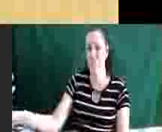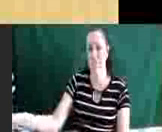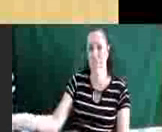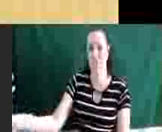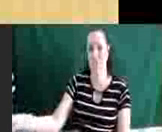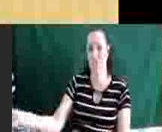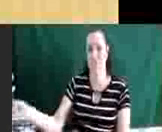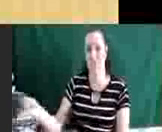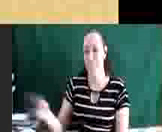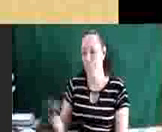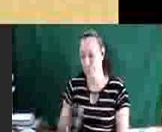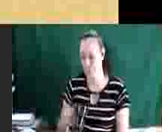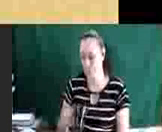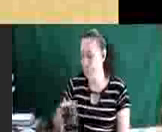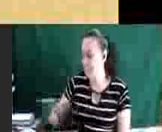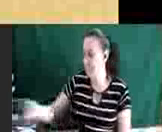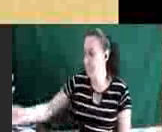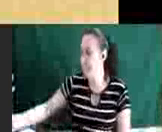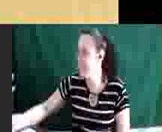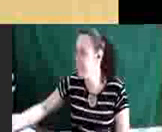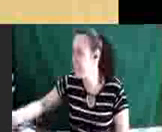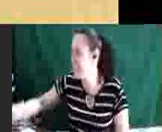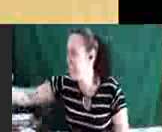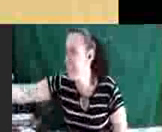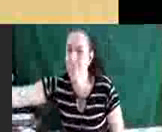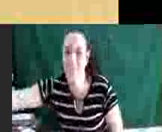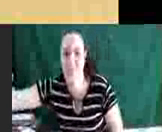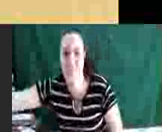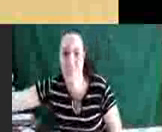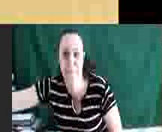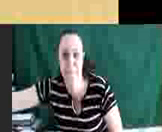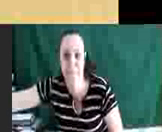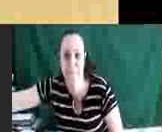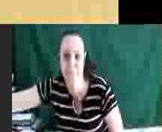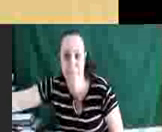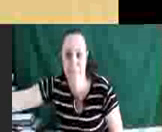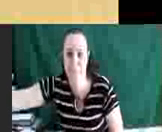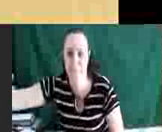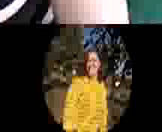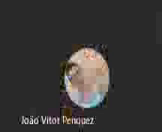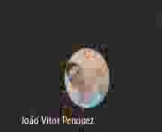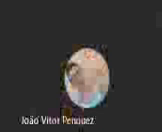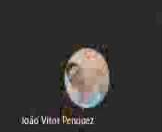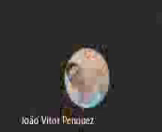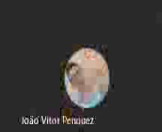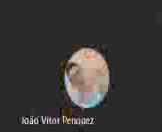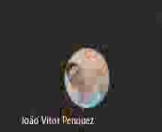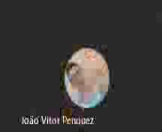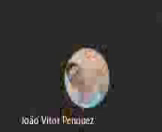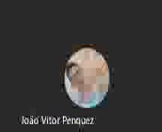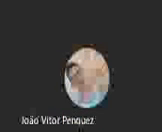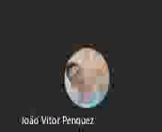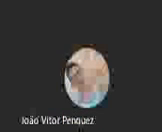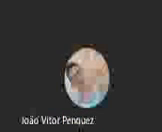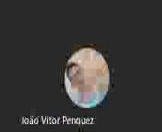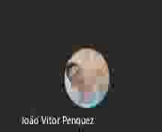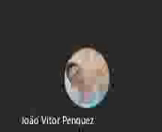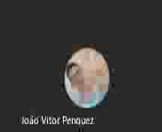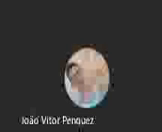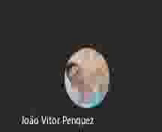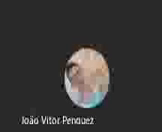para você mesmo desenvolver a ferramenta, né, do port scanner, de um ping, ou um cliente TCP/IP, um socket, para você